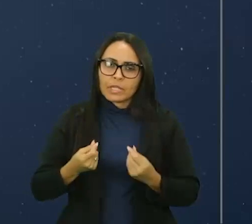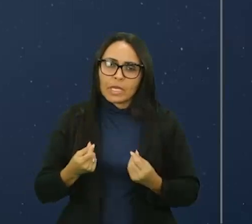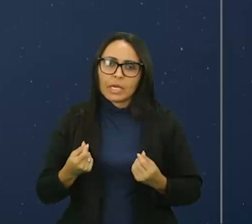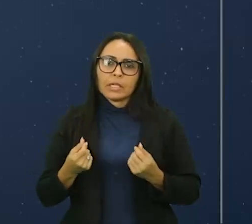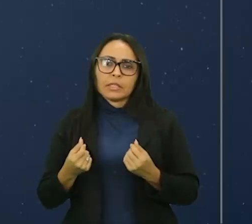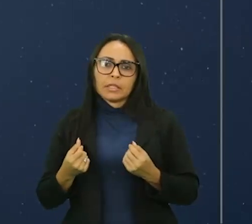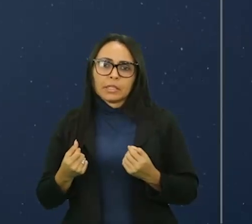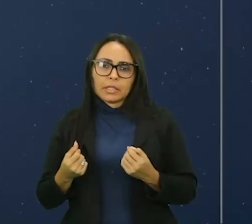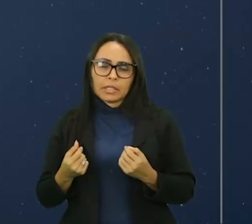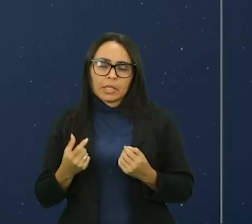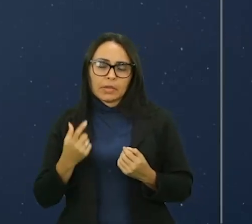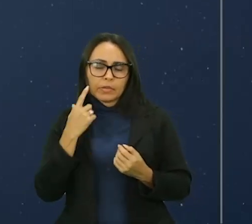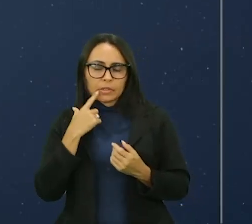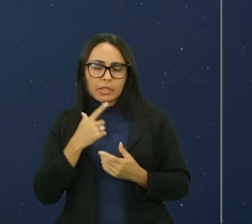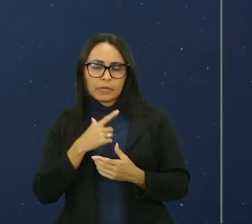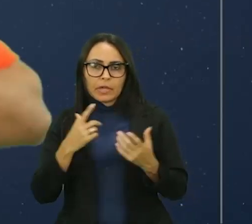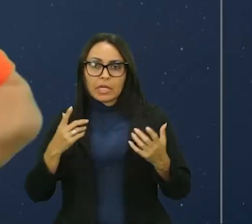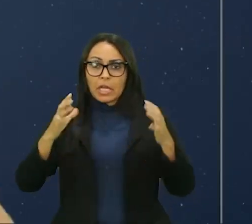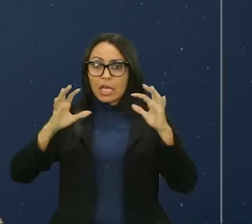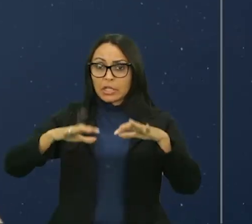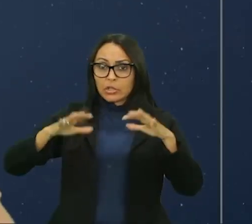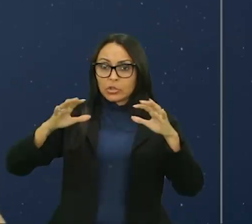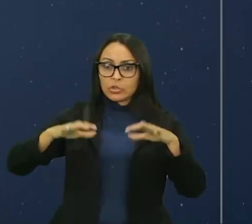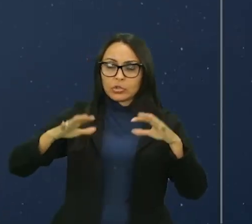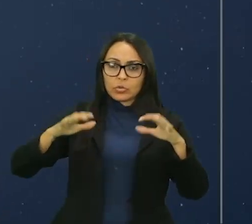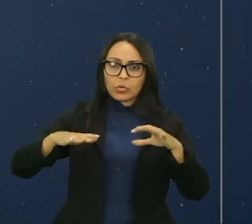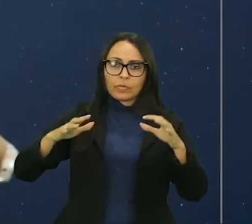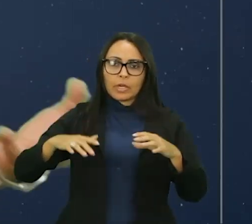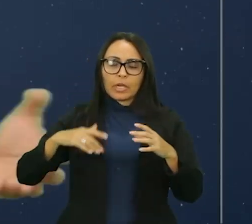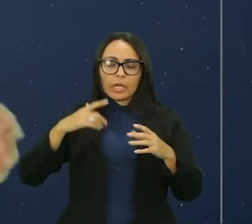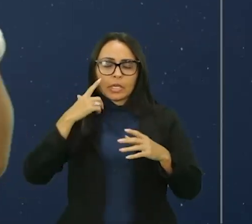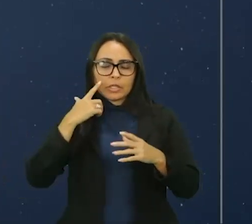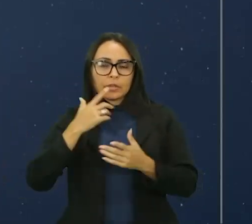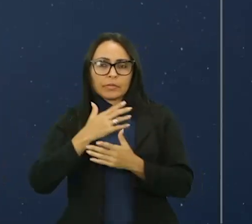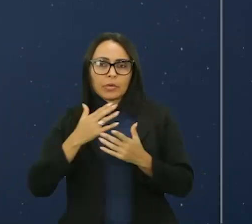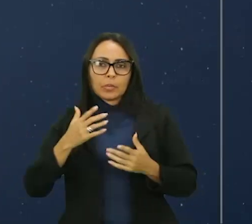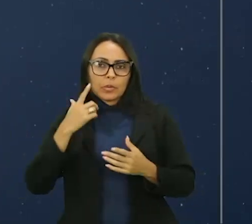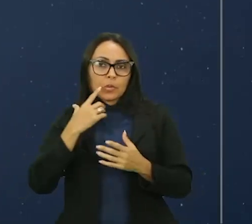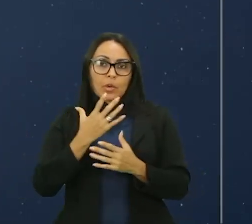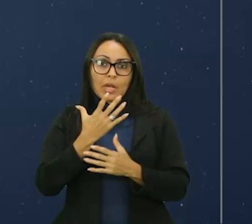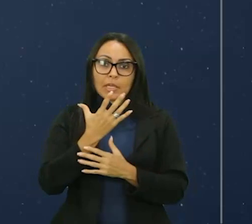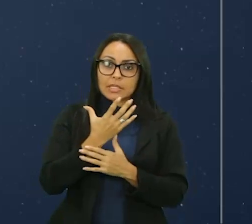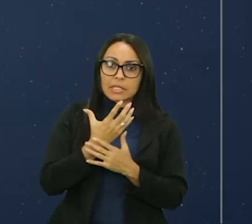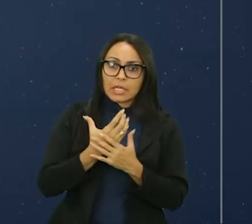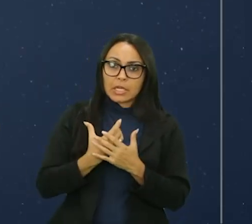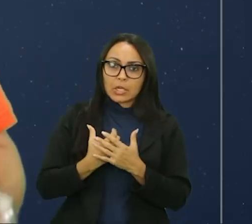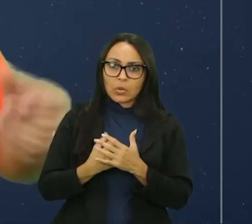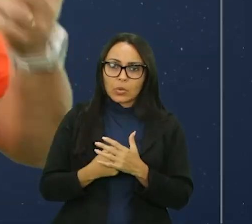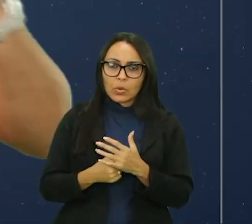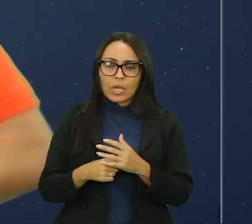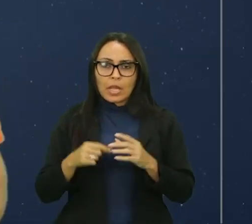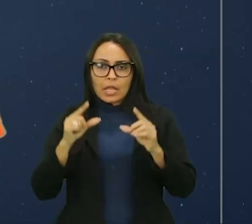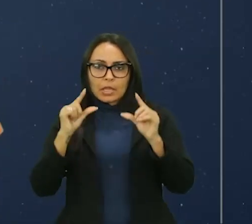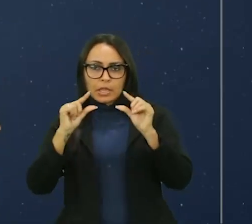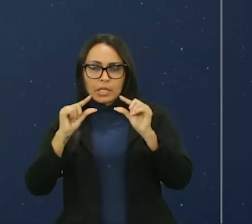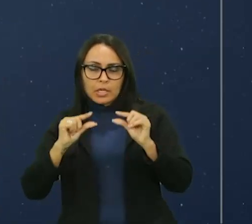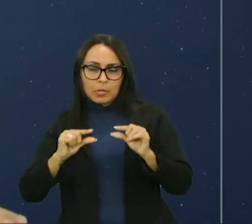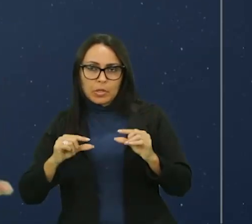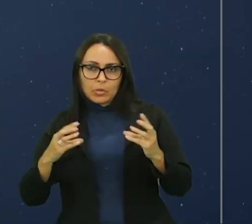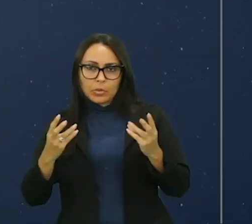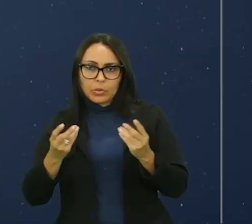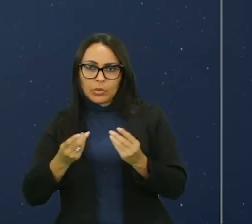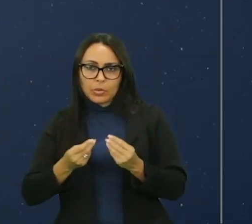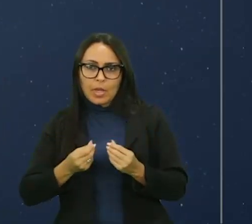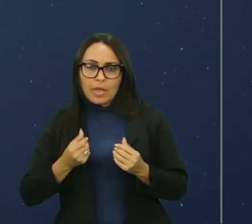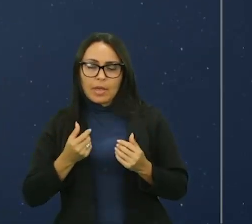ser carregada de chuva. Já se ela se formou num lugar seco, ela tende a diminuir a umidade. Um grande exemplo que eu